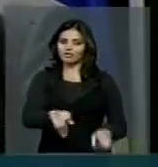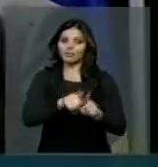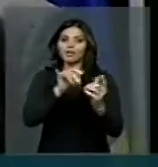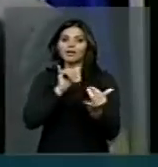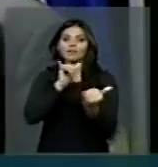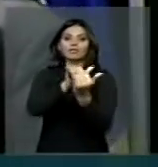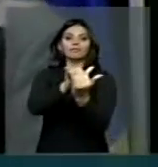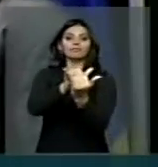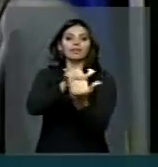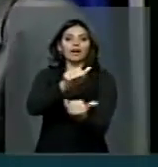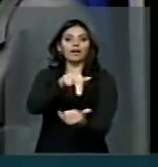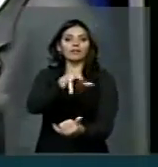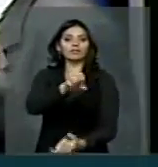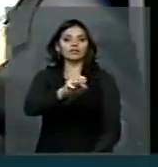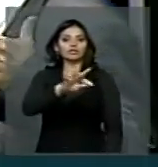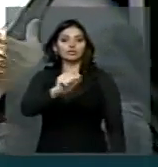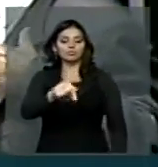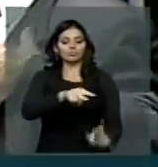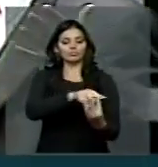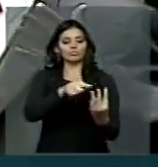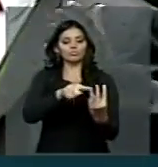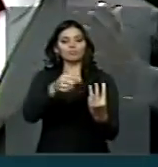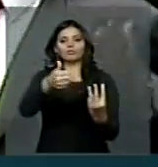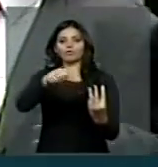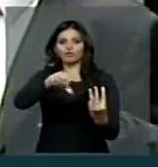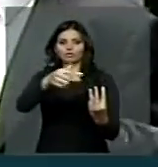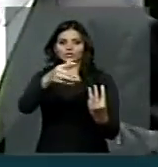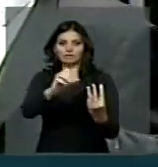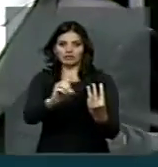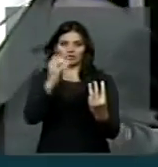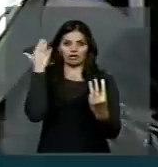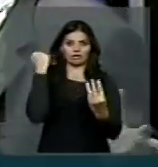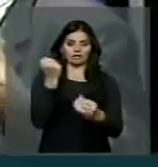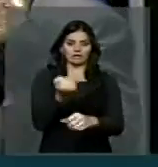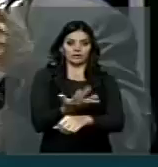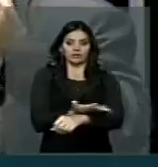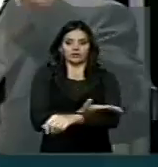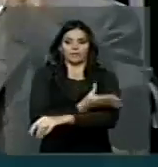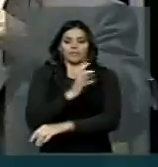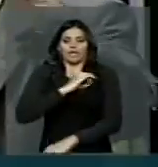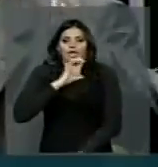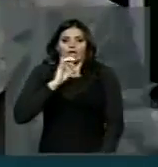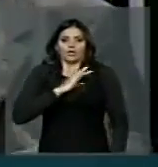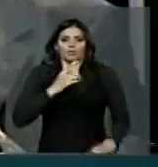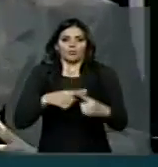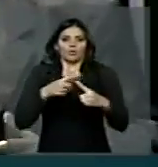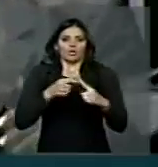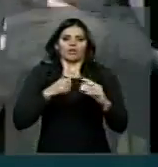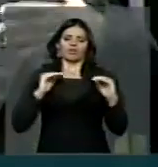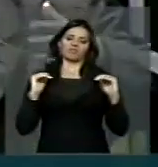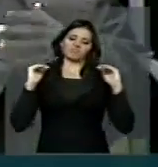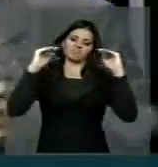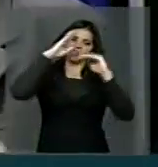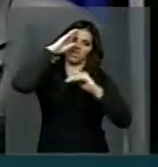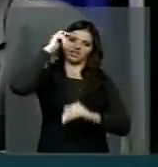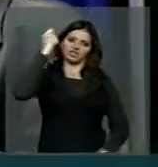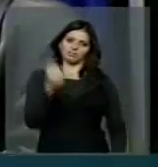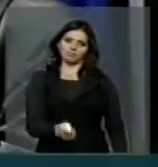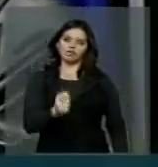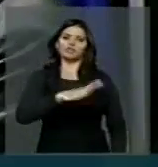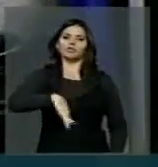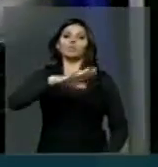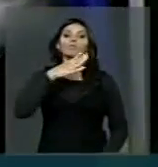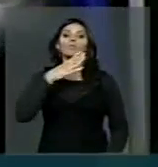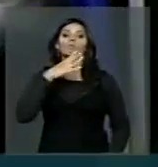tripé que em 1970 causava arrepios, porque era o auge do regime militar, da sua